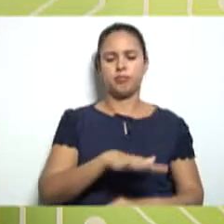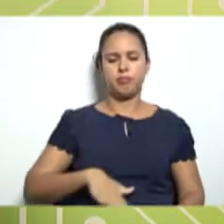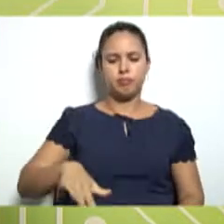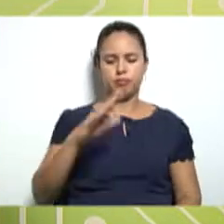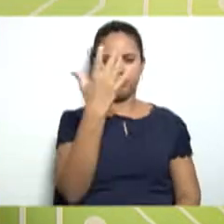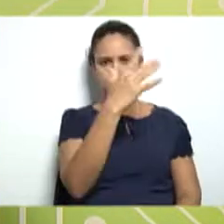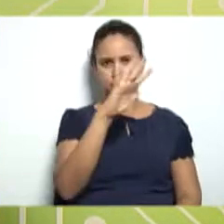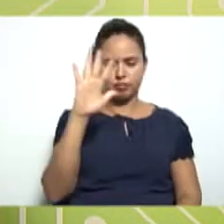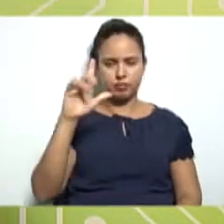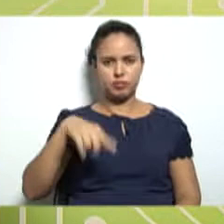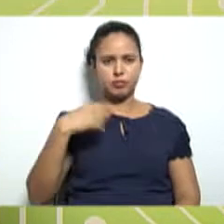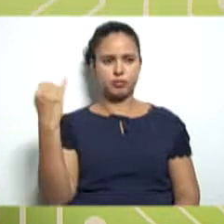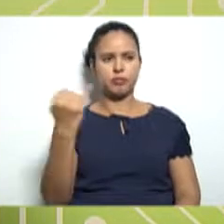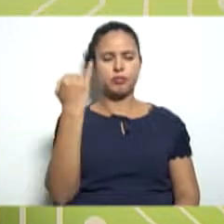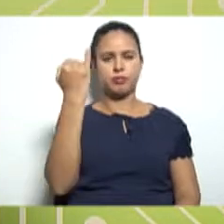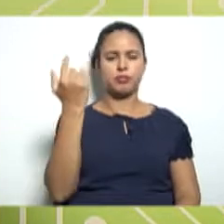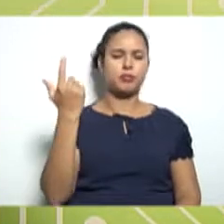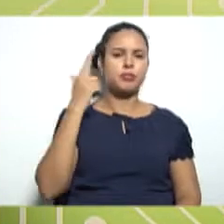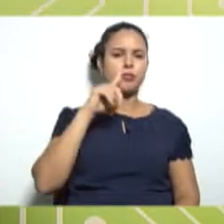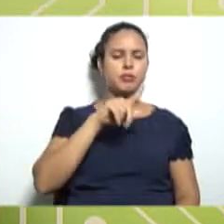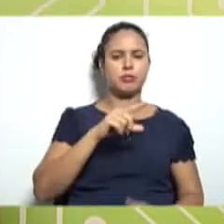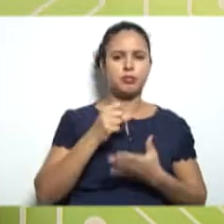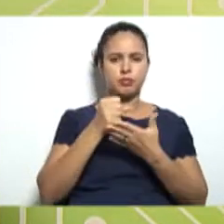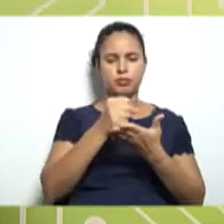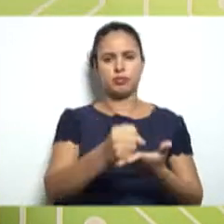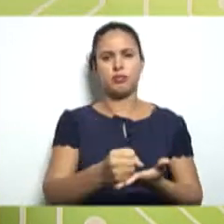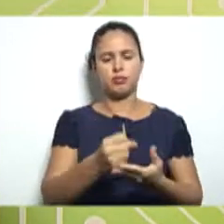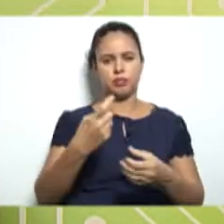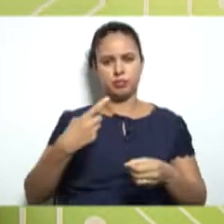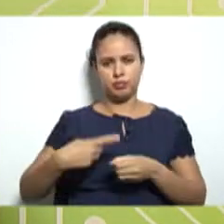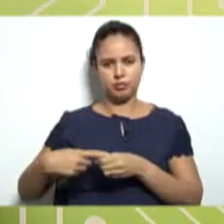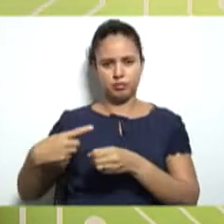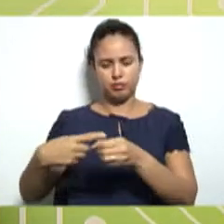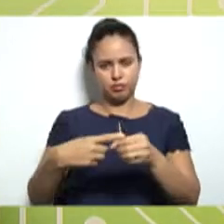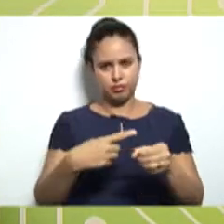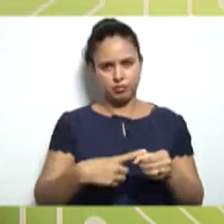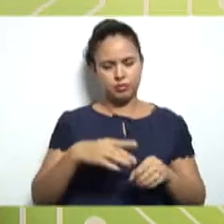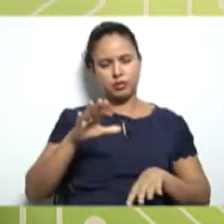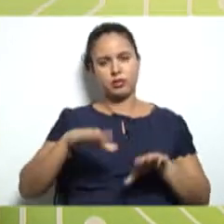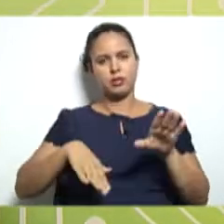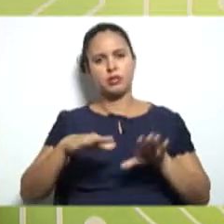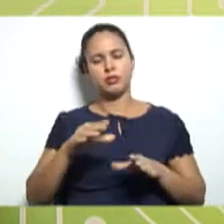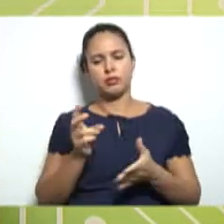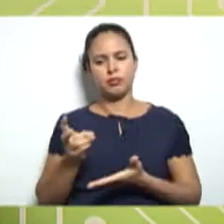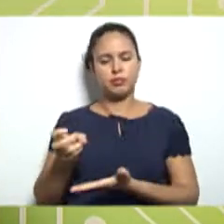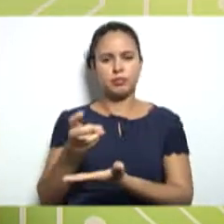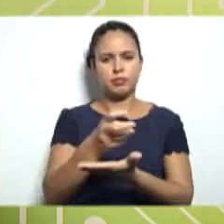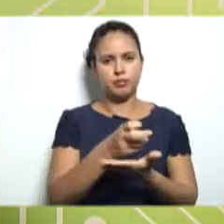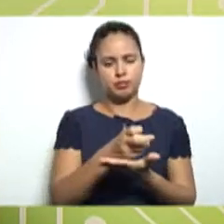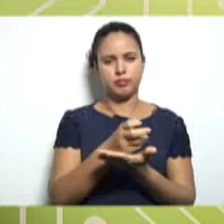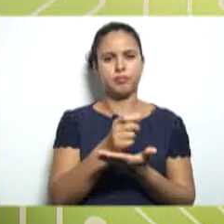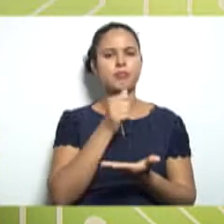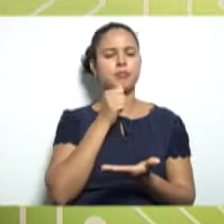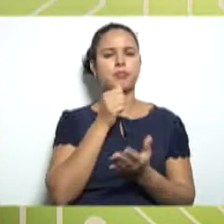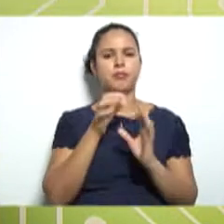importante para que também a gente tenha a instalação no município. Muitas vezes a atividade do garimpo ela não é ligada a um processo de colonização,